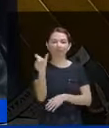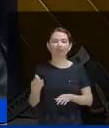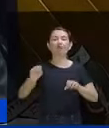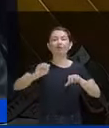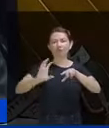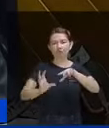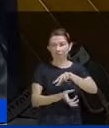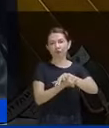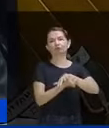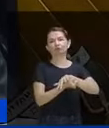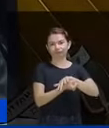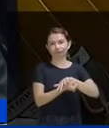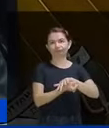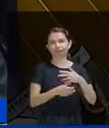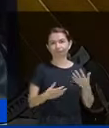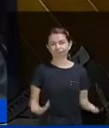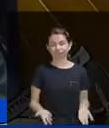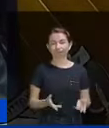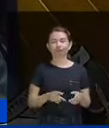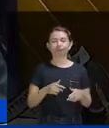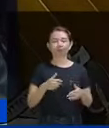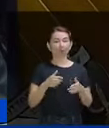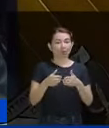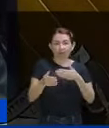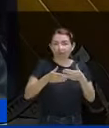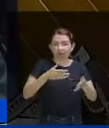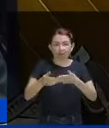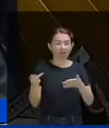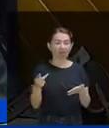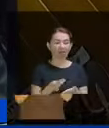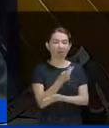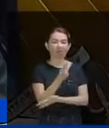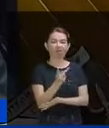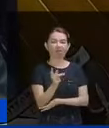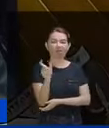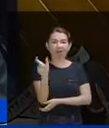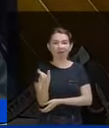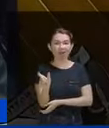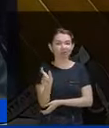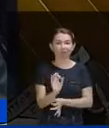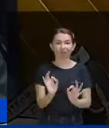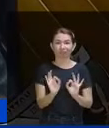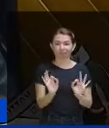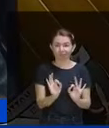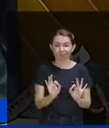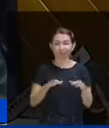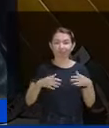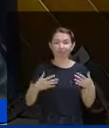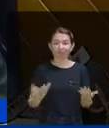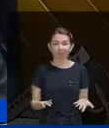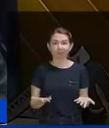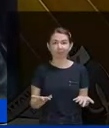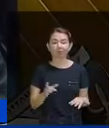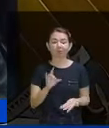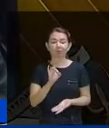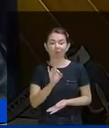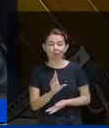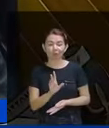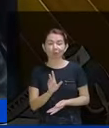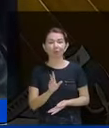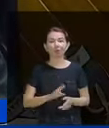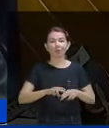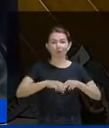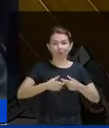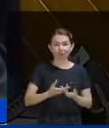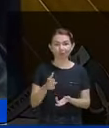fraudadora. E se outra qualquer circunstância não lhe sobrevier, permanece o foco na juíza Tina Souza. Para uma